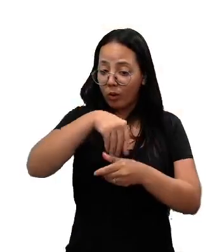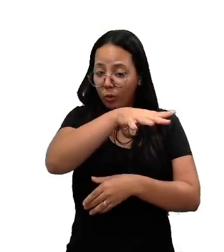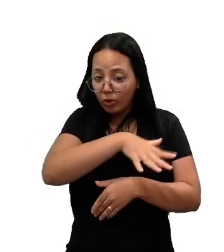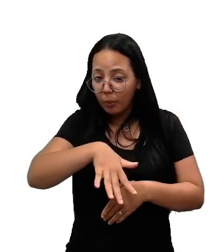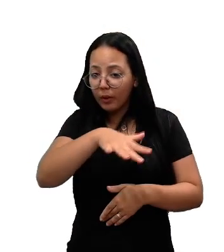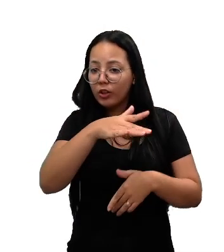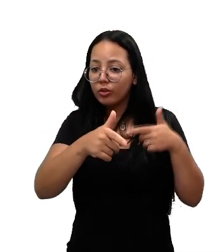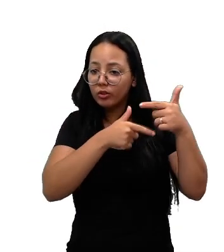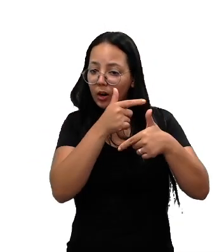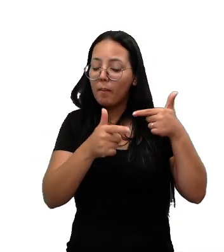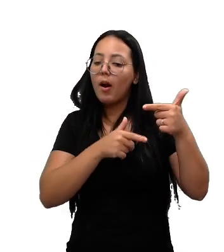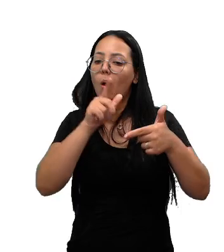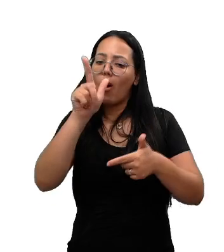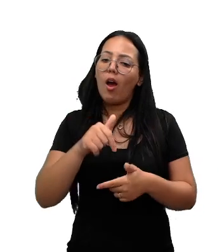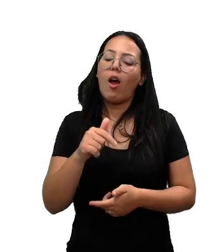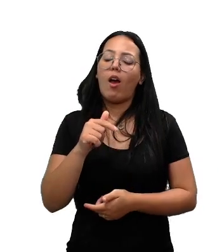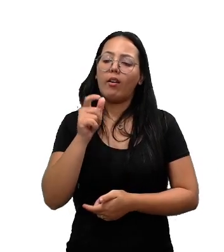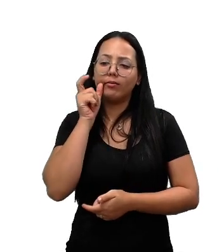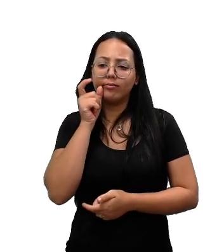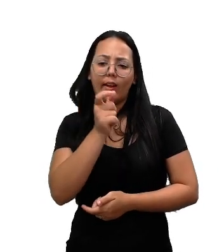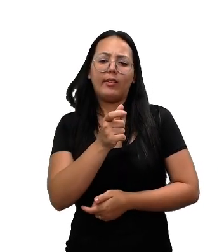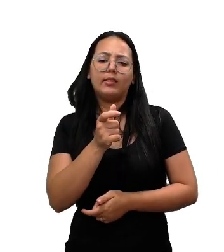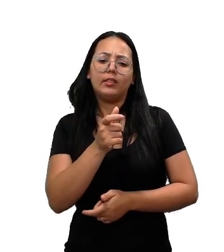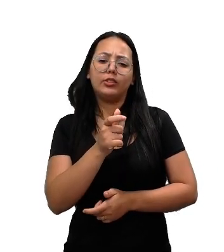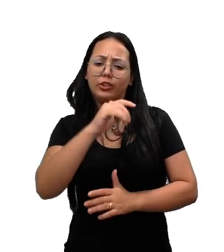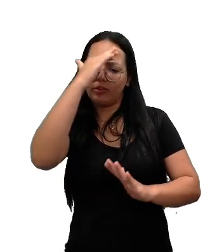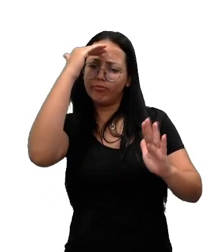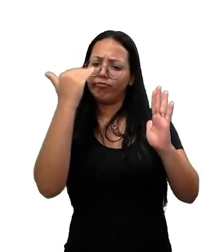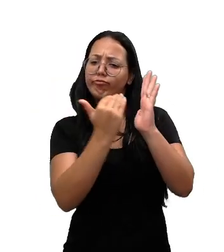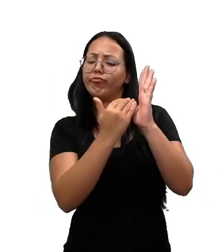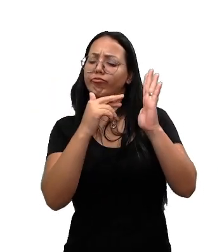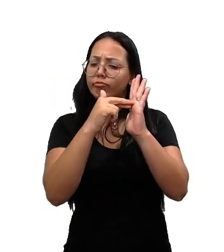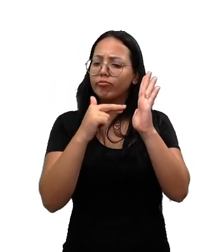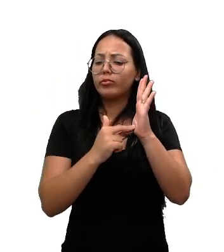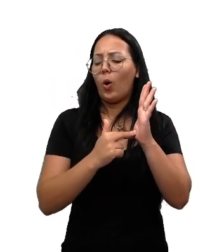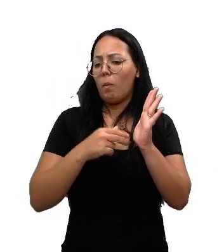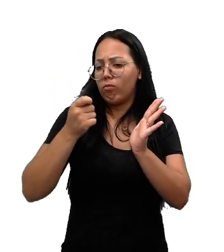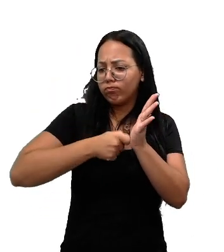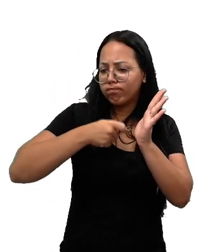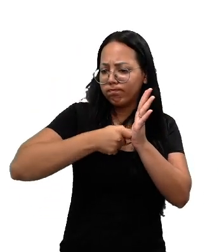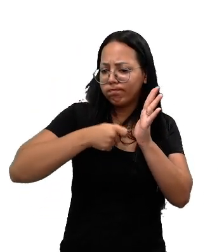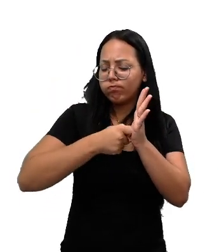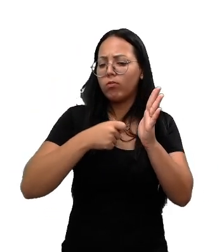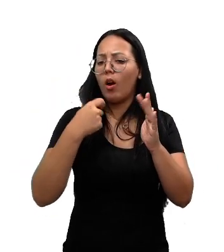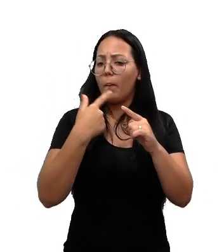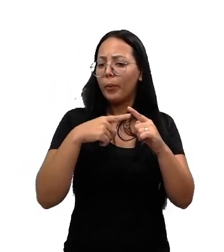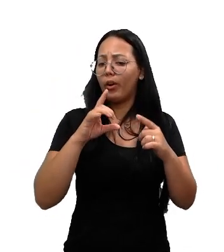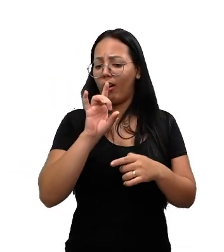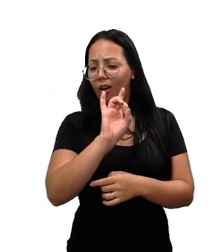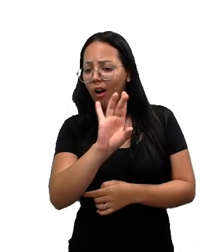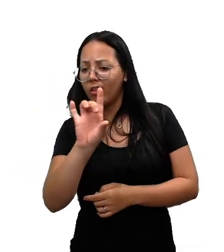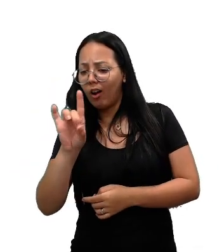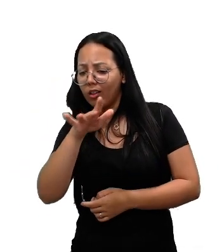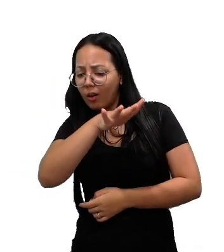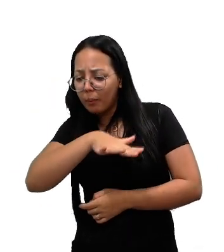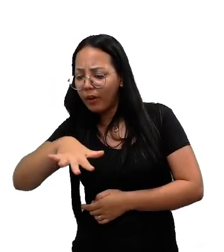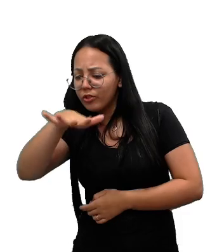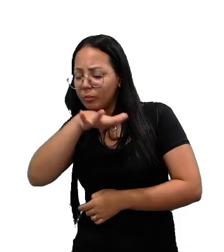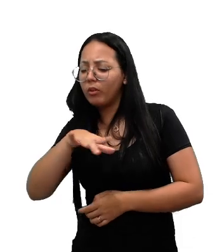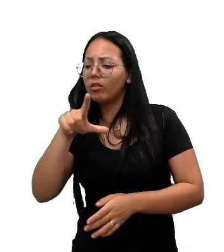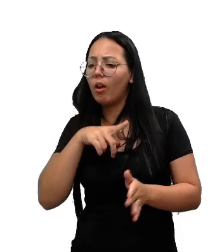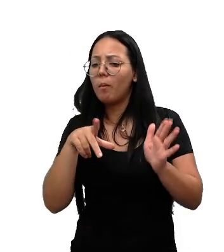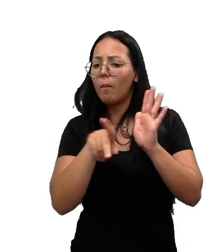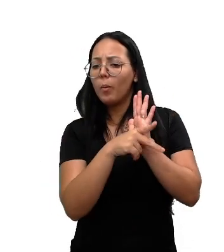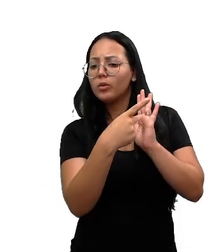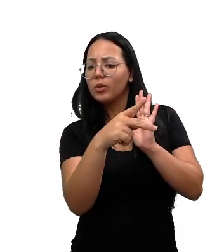seria interessante que se seguissem todas as normas à risca. Cada ambiente de trabalho possui o seu.